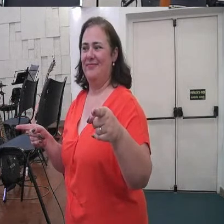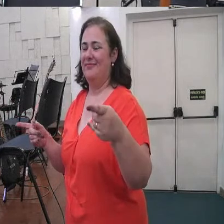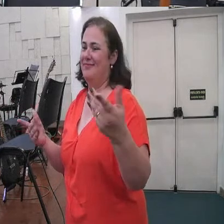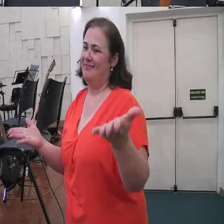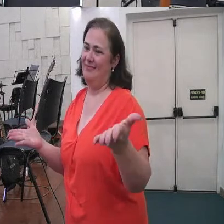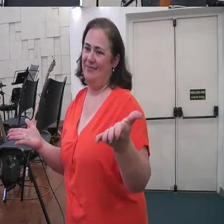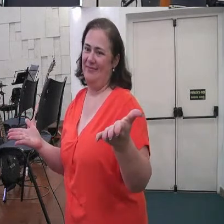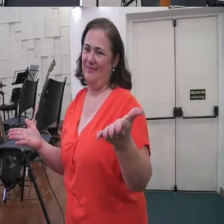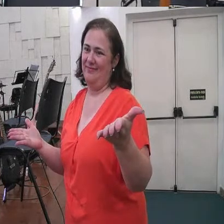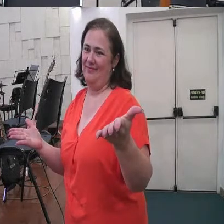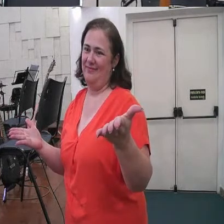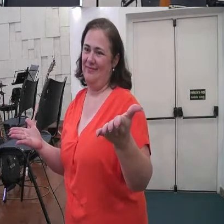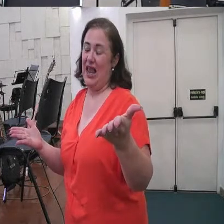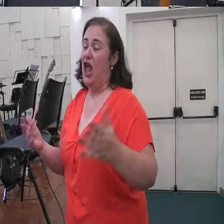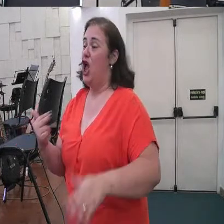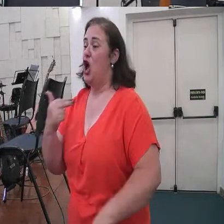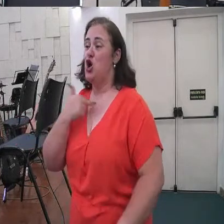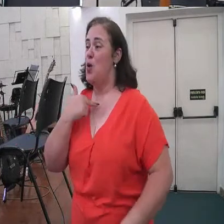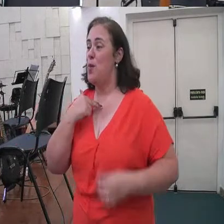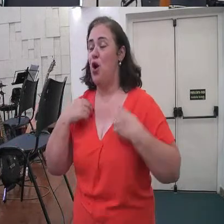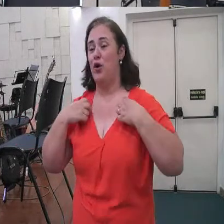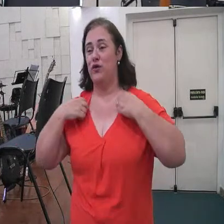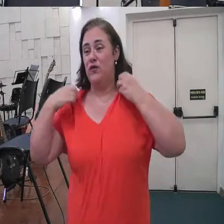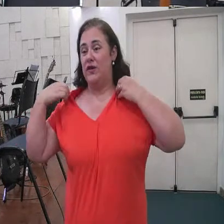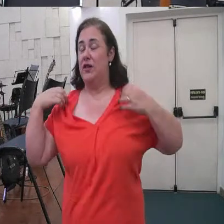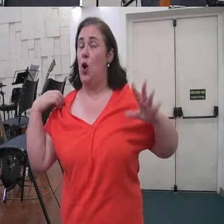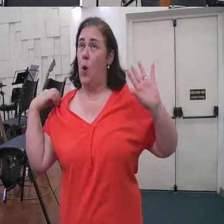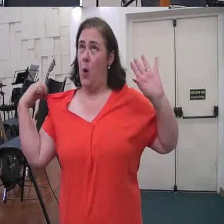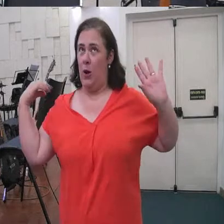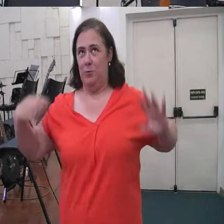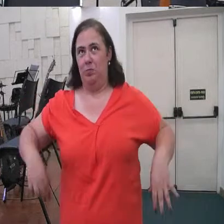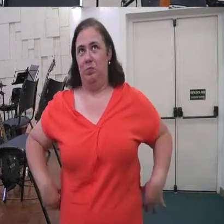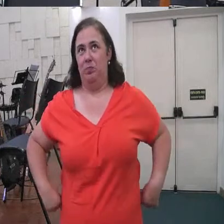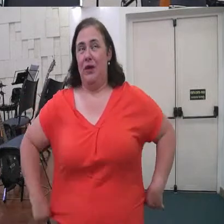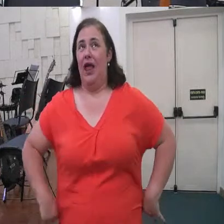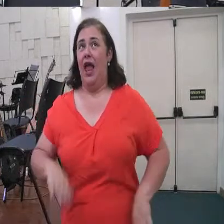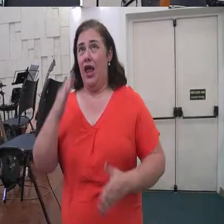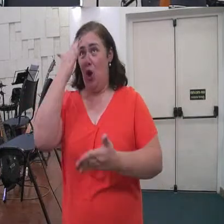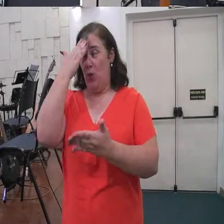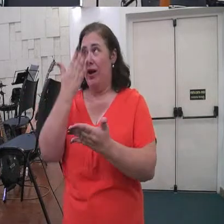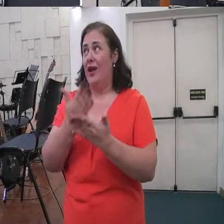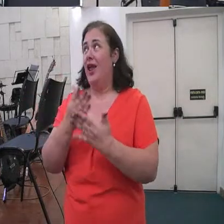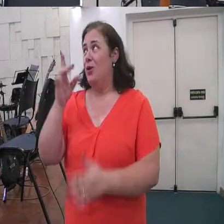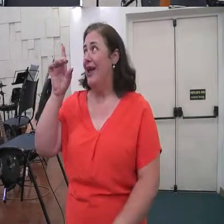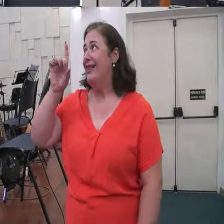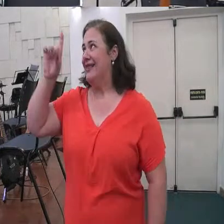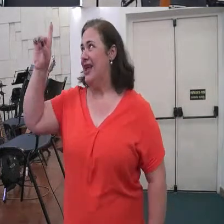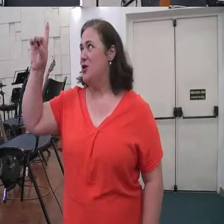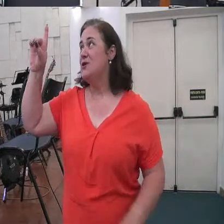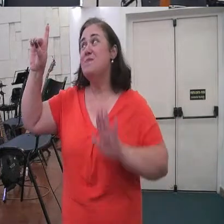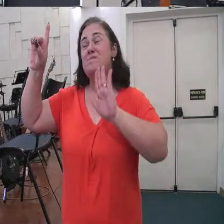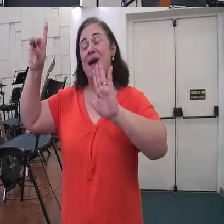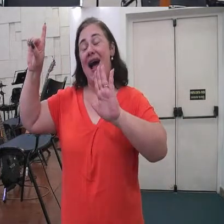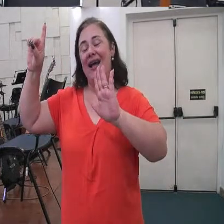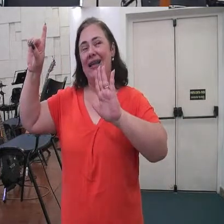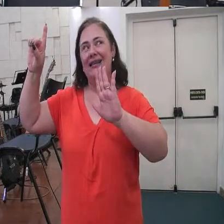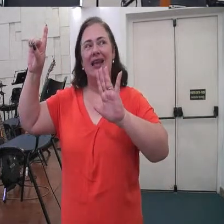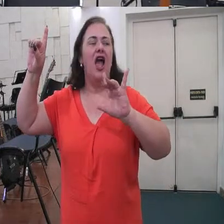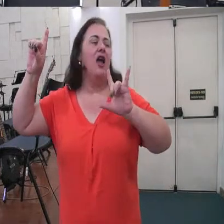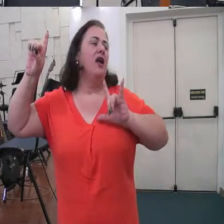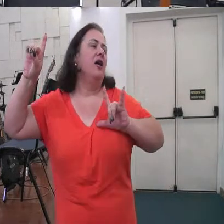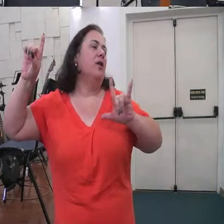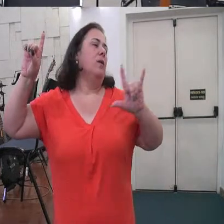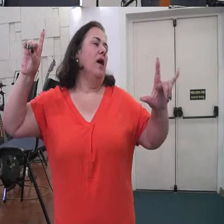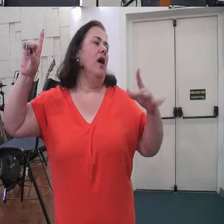adianta. Não adianta você dizer para mim que crê e continua vivendo da mesma maneira como você